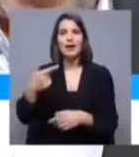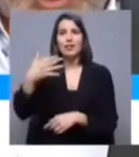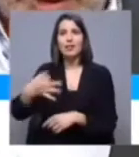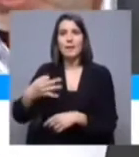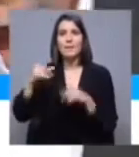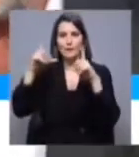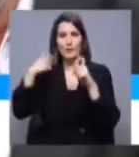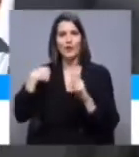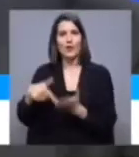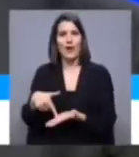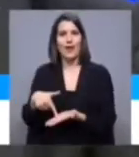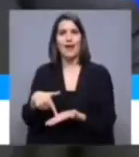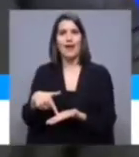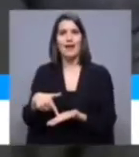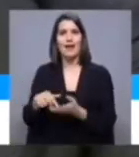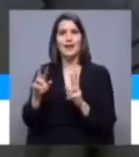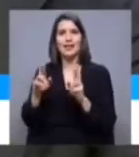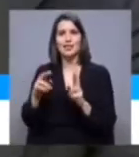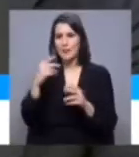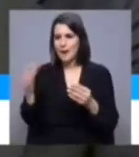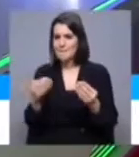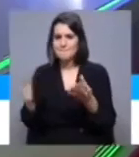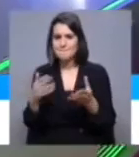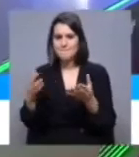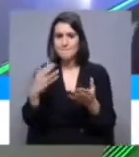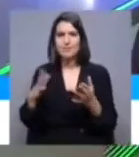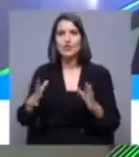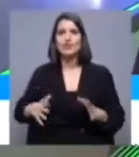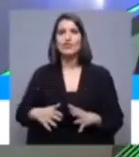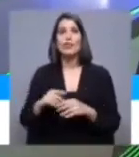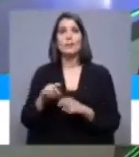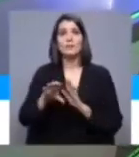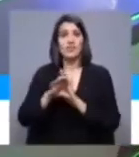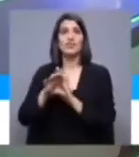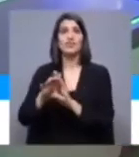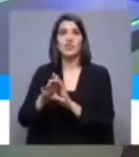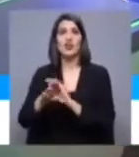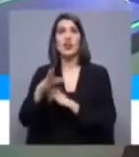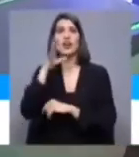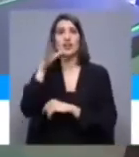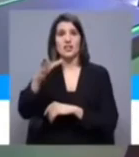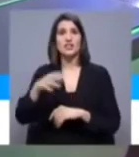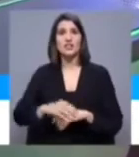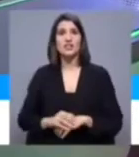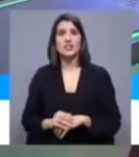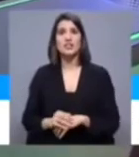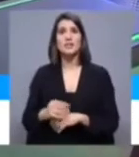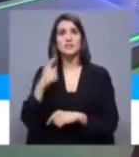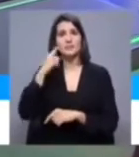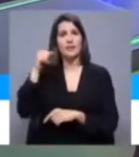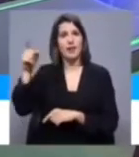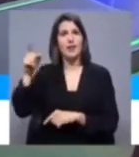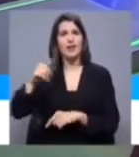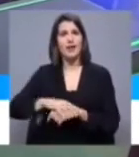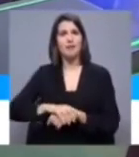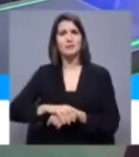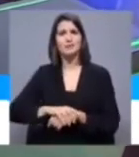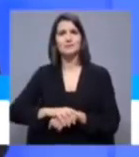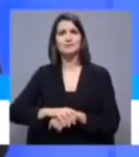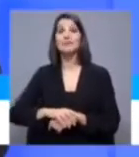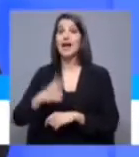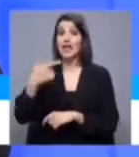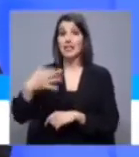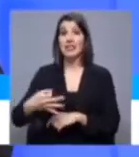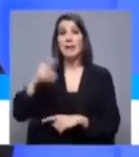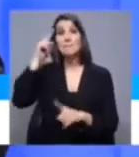tenho fotografias, espero poder-las encontrar rapidamente, do Chega a defender, diz aqui, a